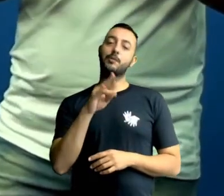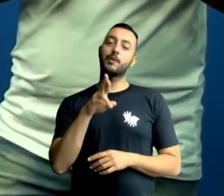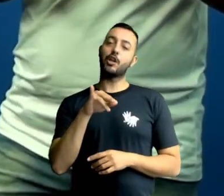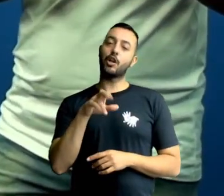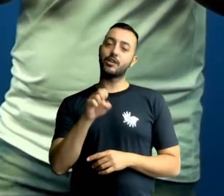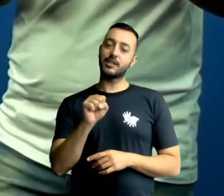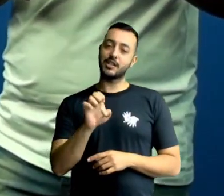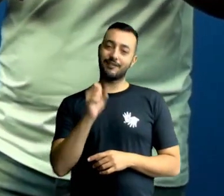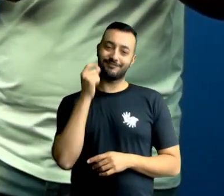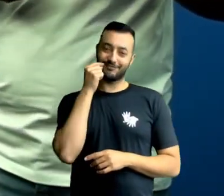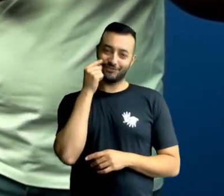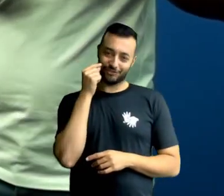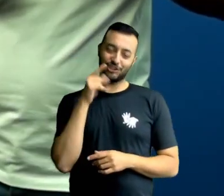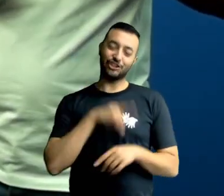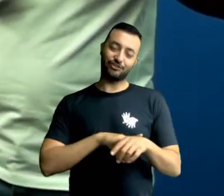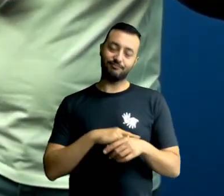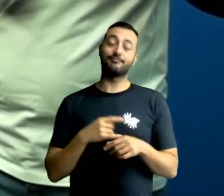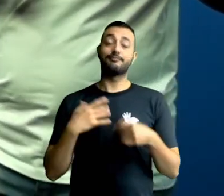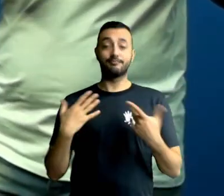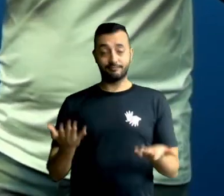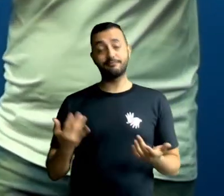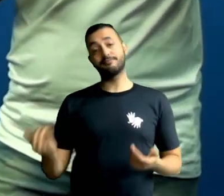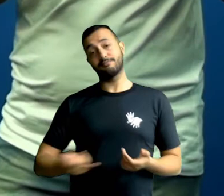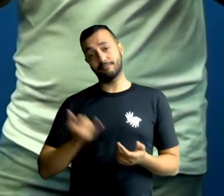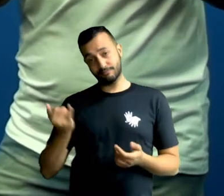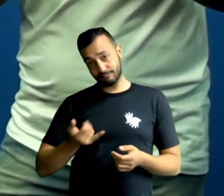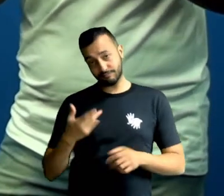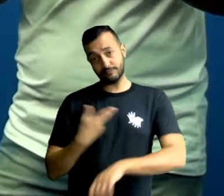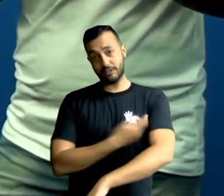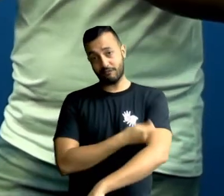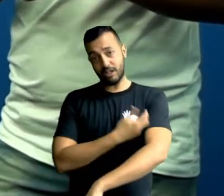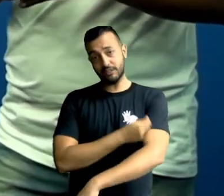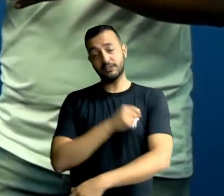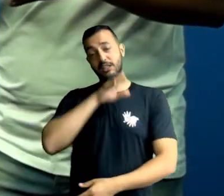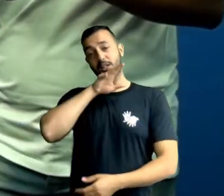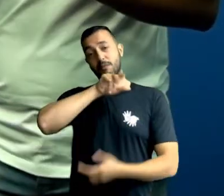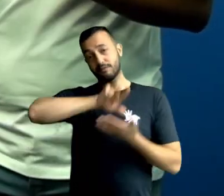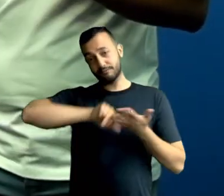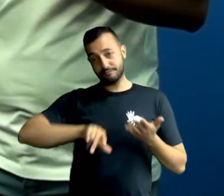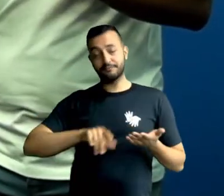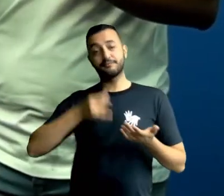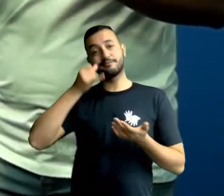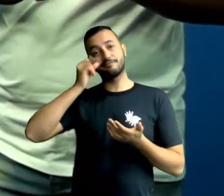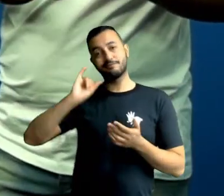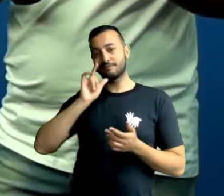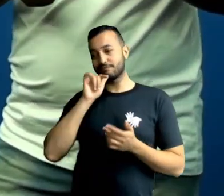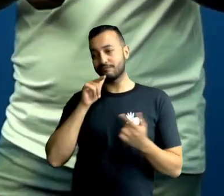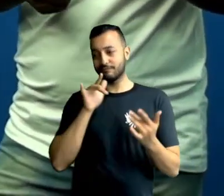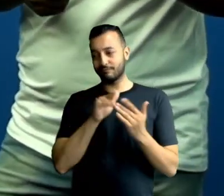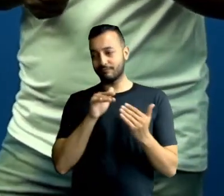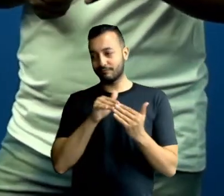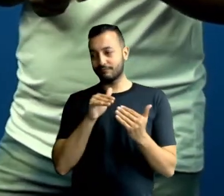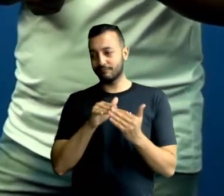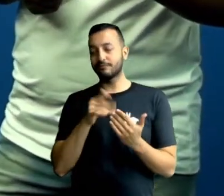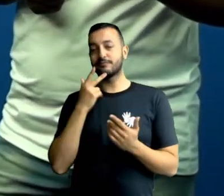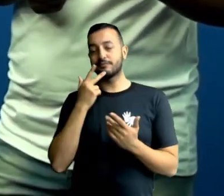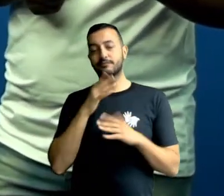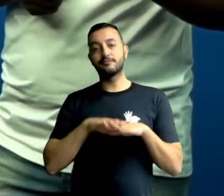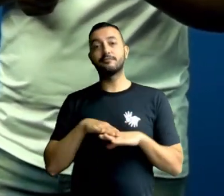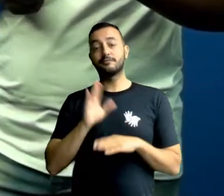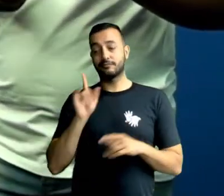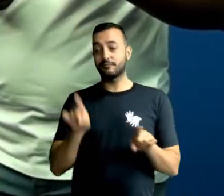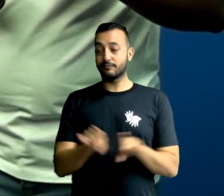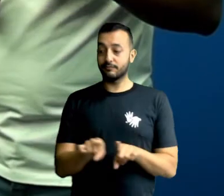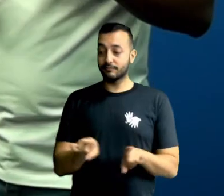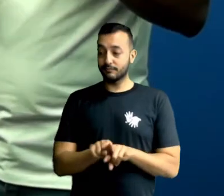leptospirose. Então é importante você vacinar os animais e você se prevenir contra esse contato com a água. Mas vou falar um pouco